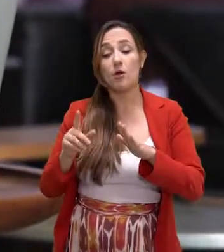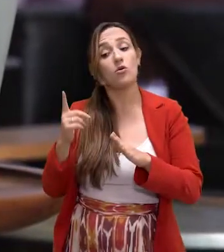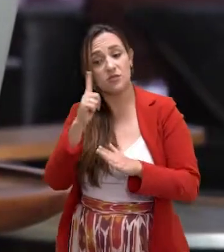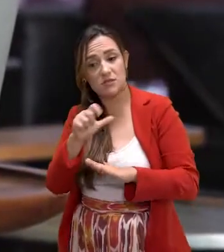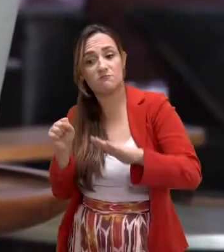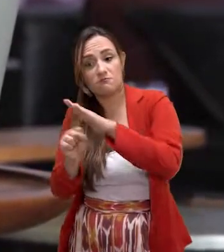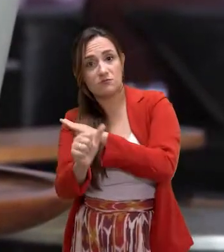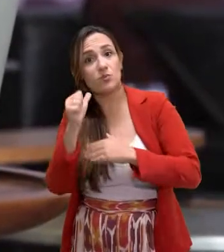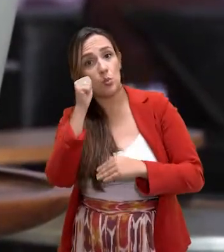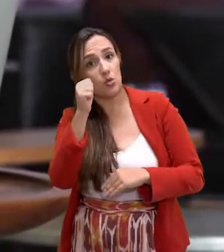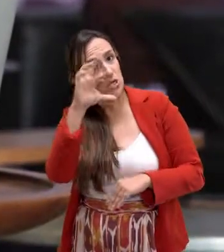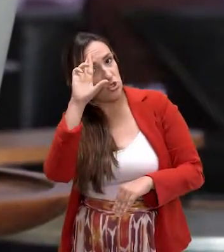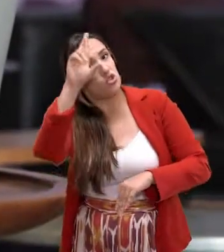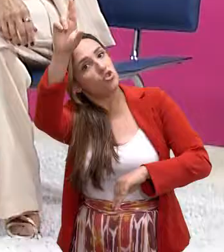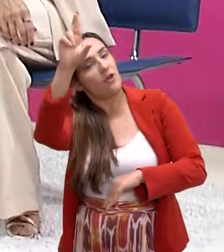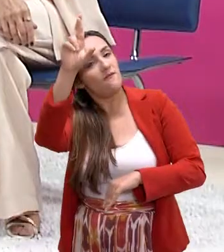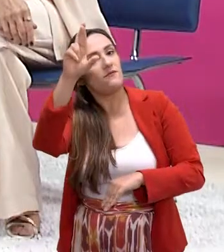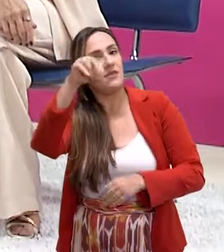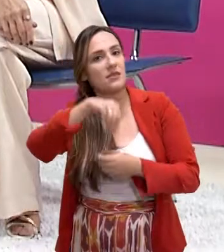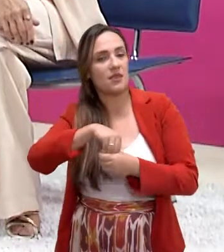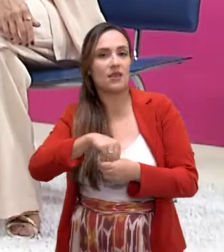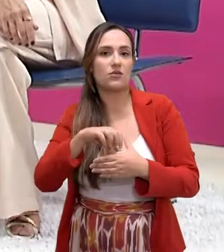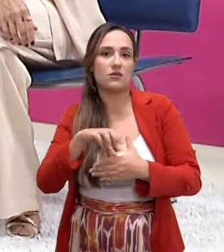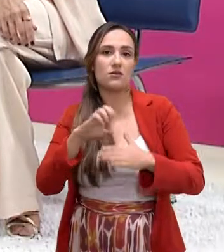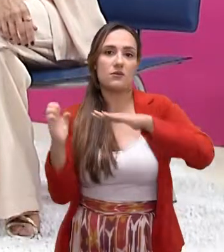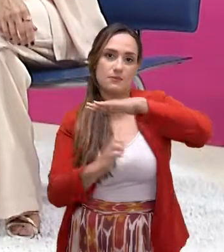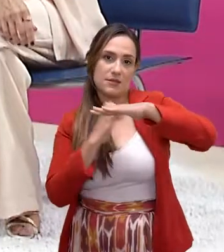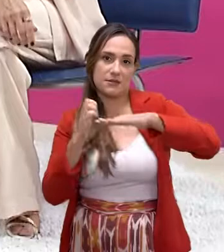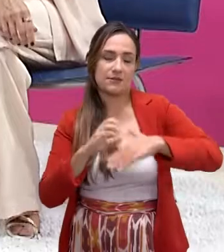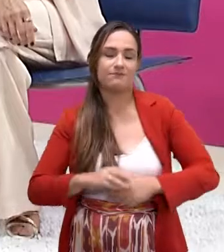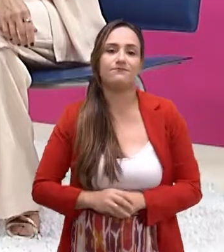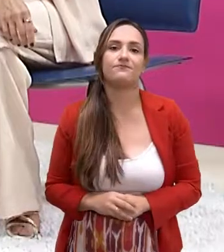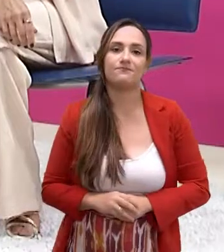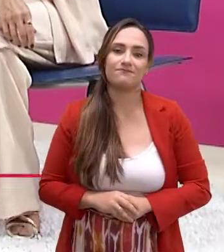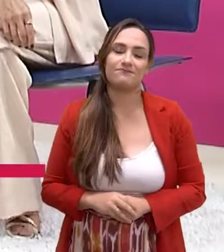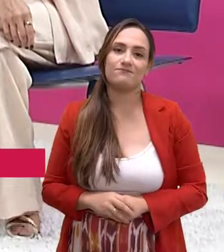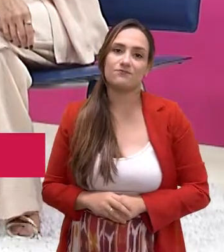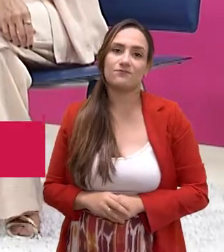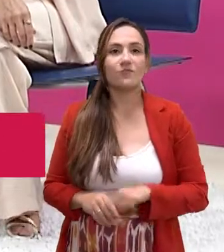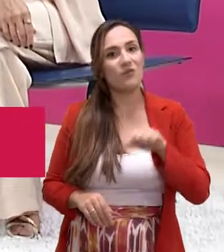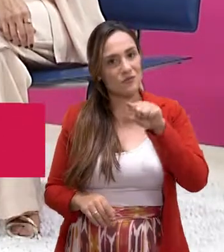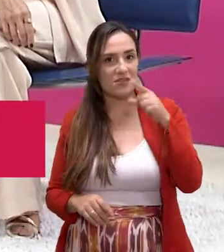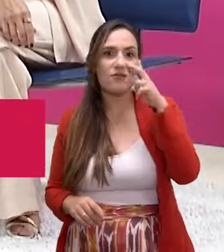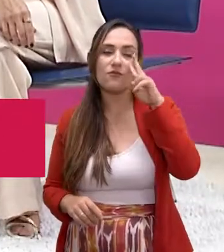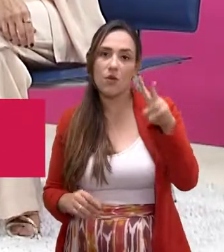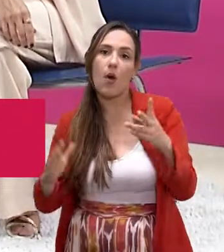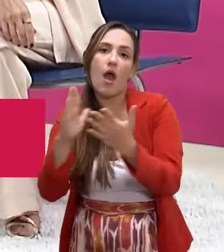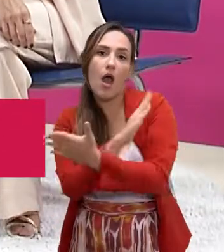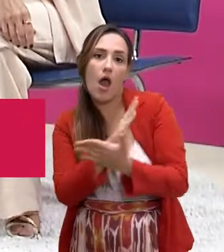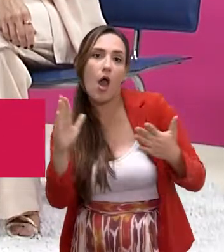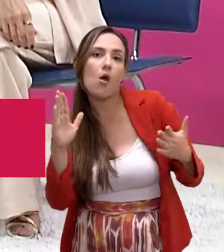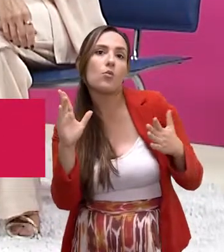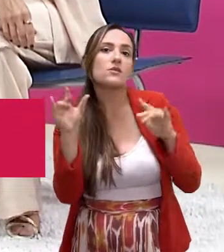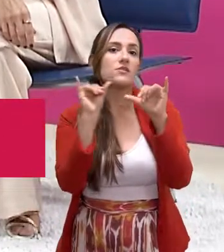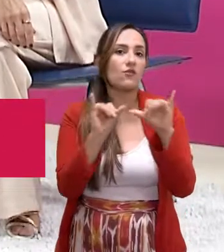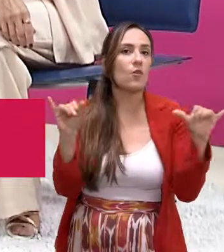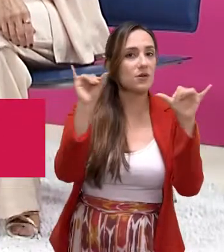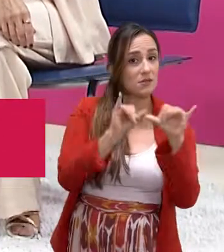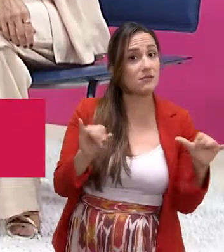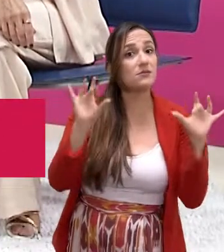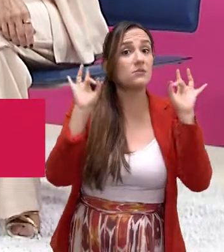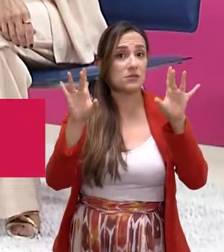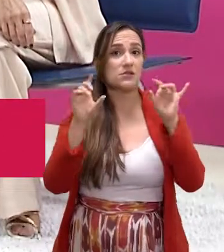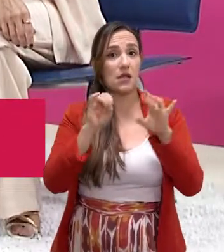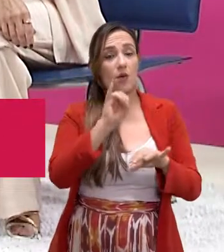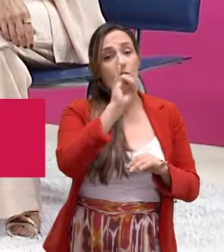feminino em cargos de liderança. Muito bem, então a gente conferiu essa reportagem com alguns números, dados, especialmente do